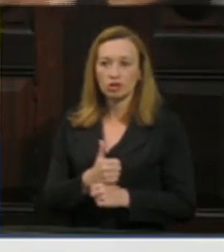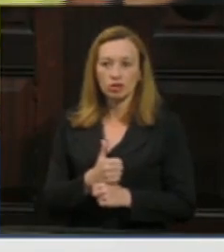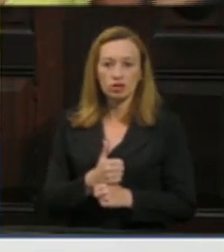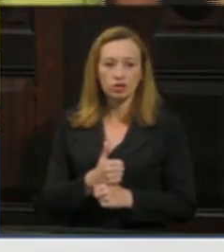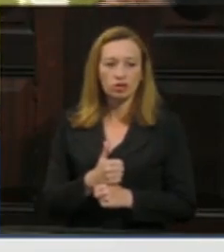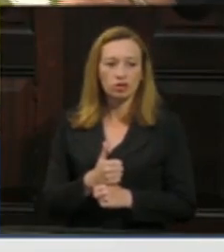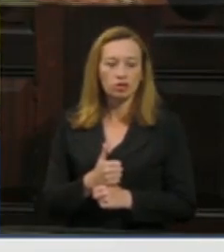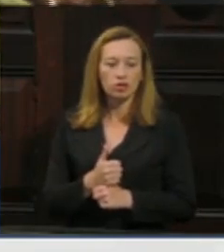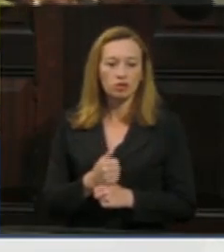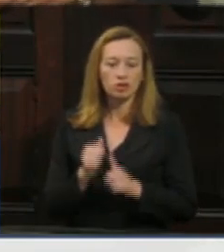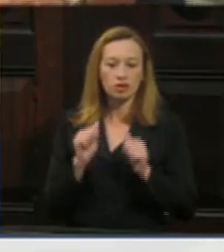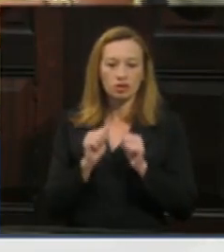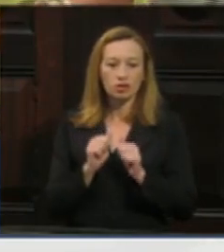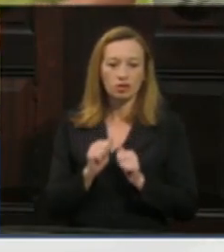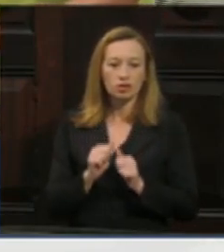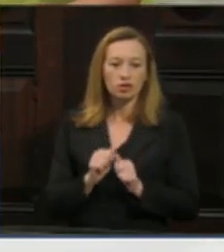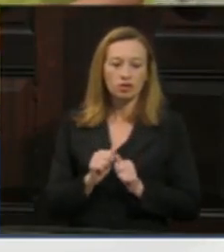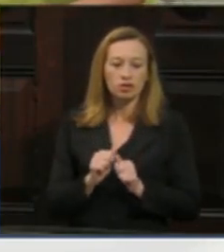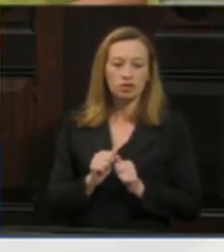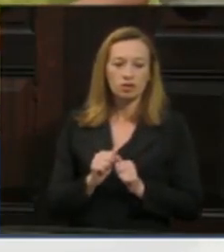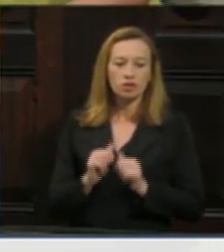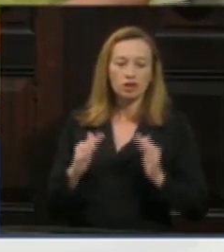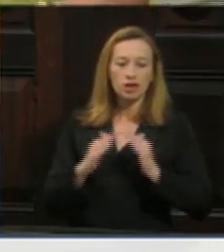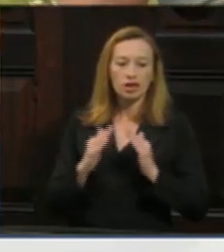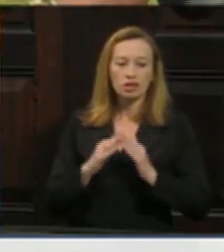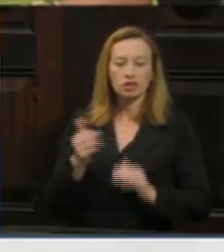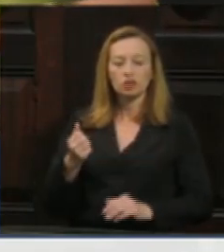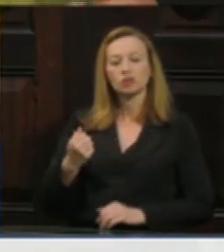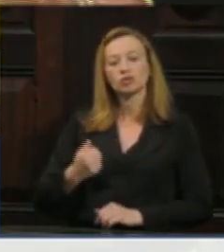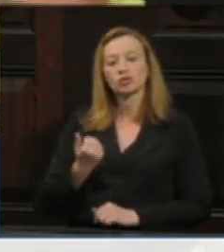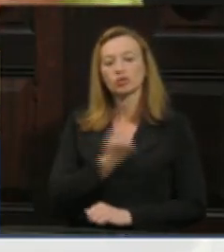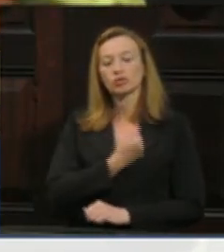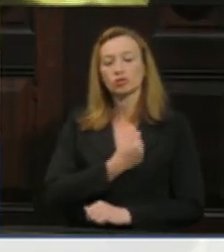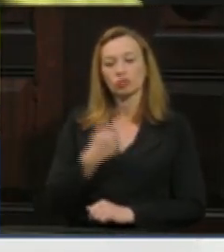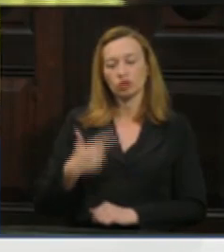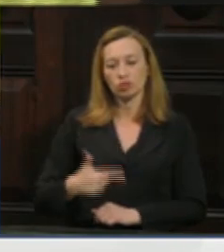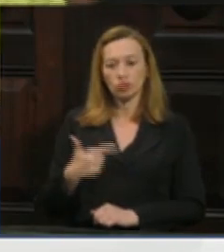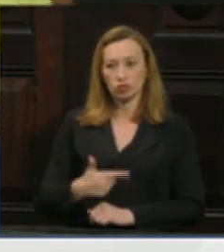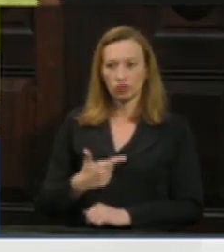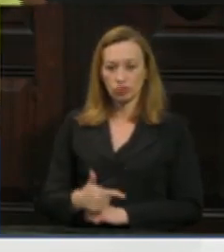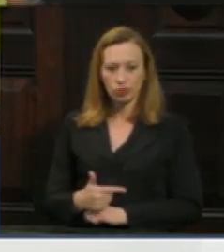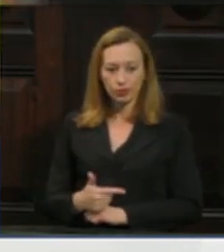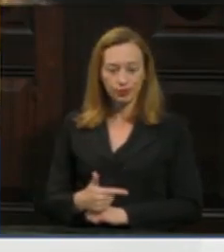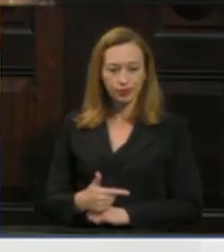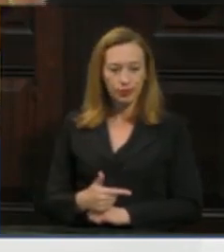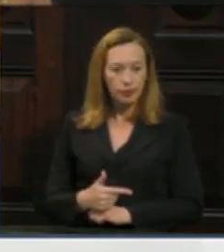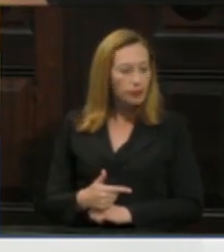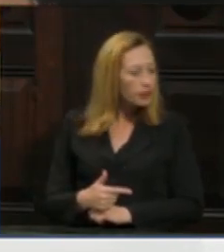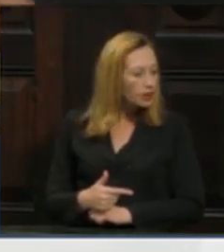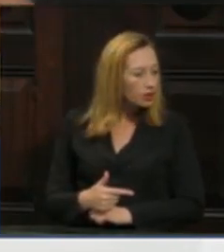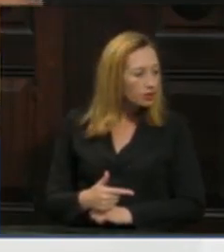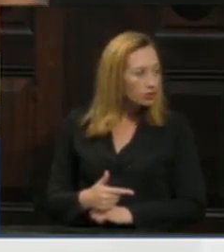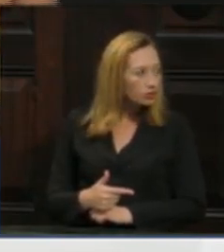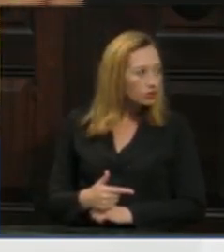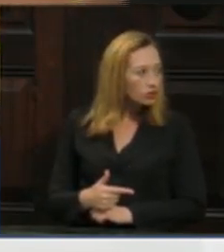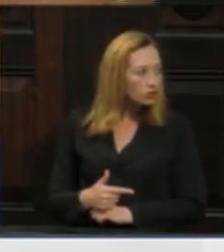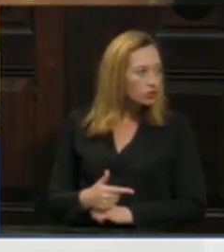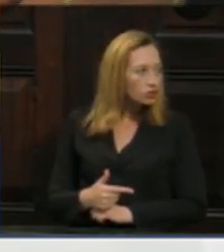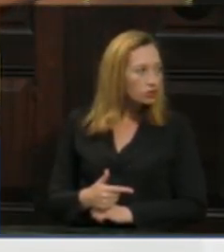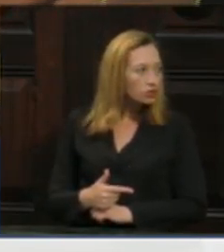consumidores por carta registrada na modalidade de aviso de recebimento AR, Parecer da Comissão de Constituição e Justiça